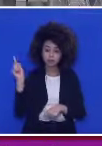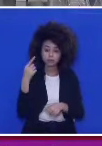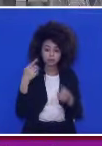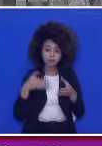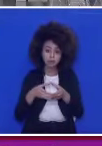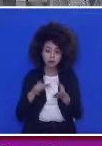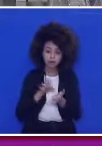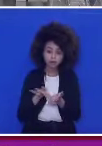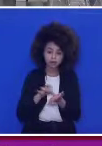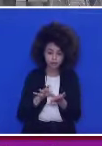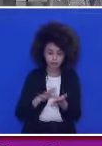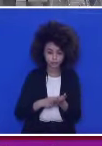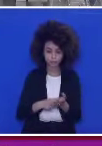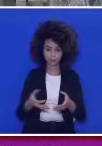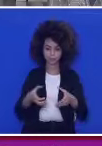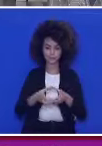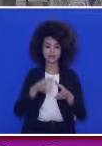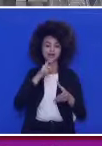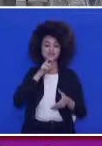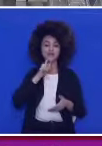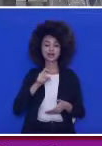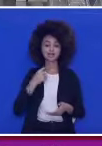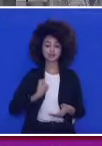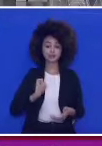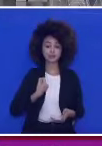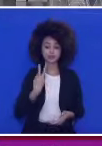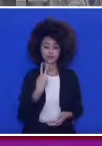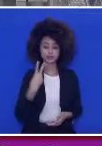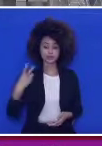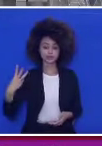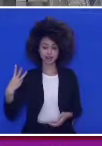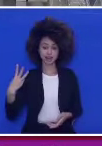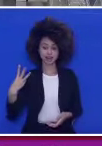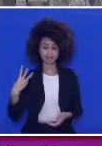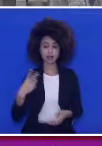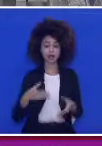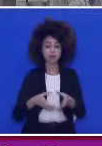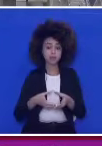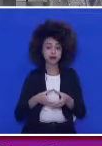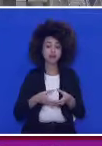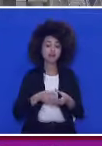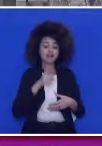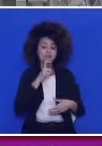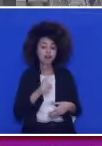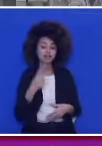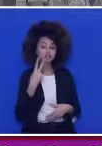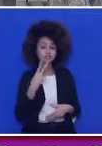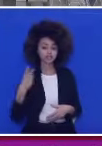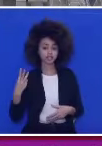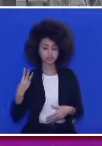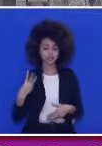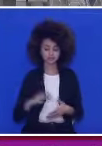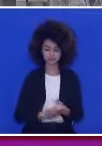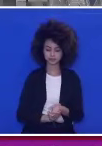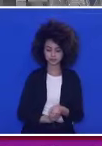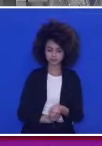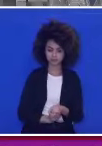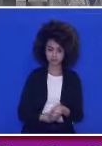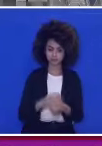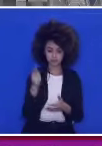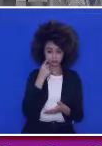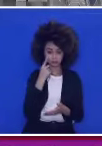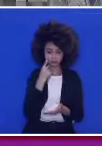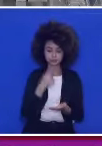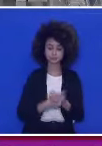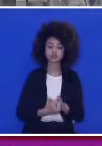último número da Loto Fácil. Bola verde, número 23. Verde, 23. Hora